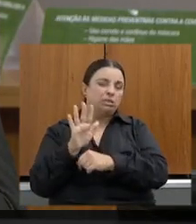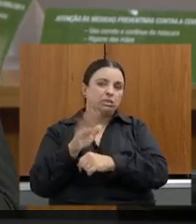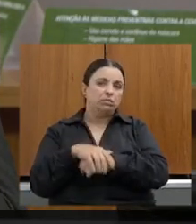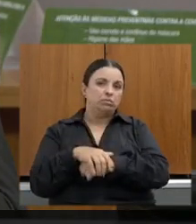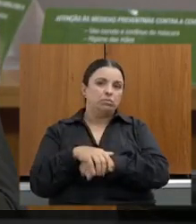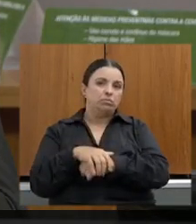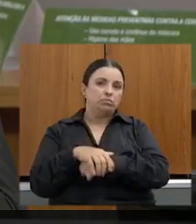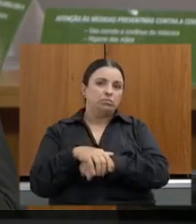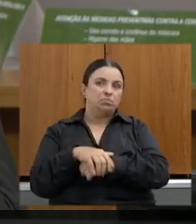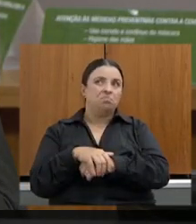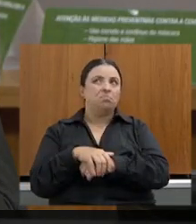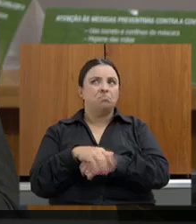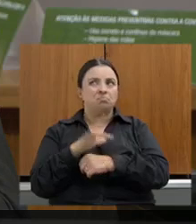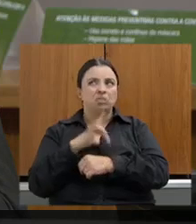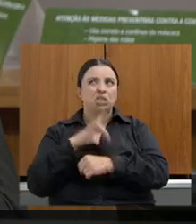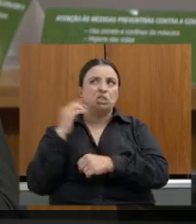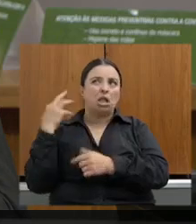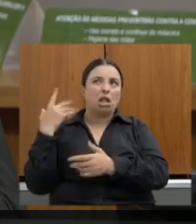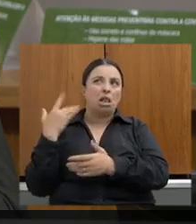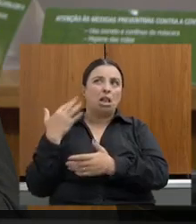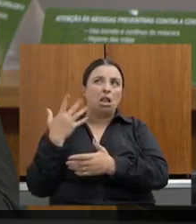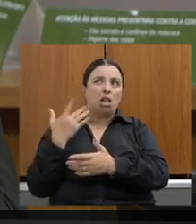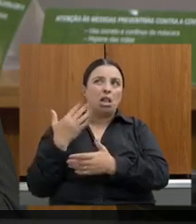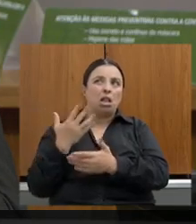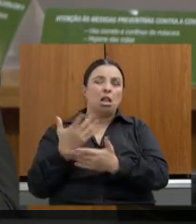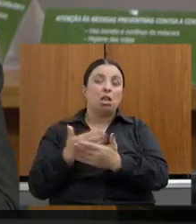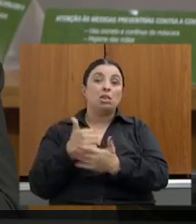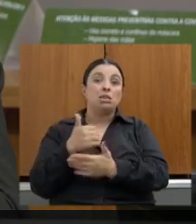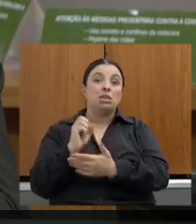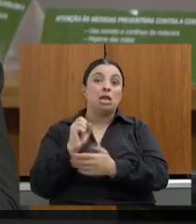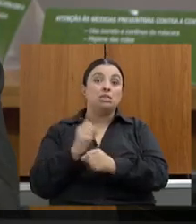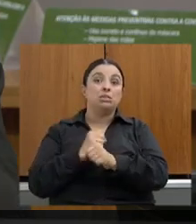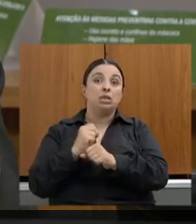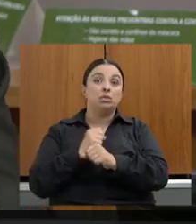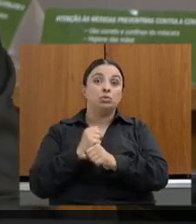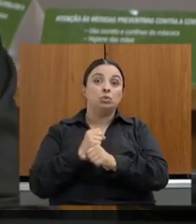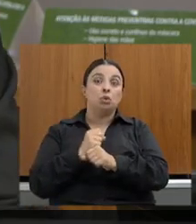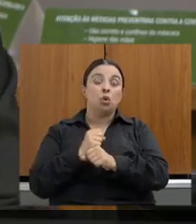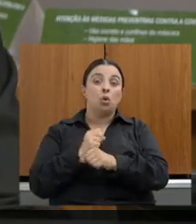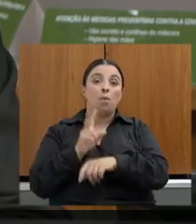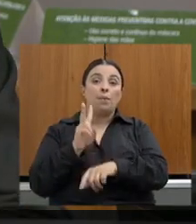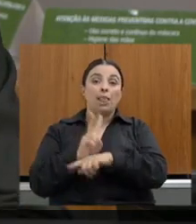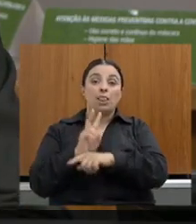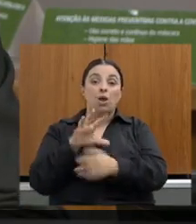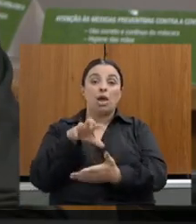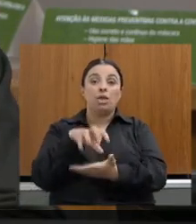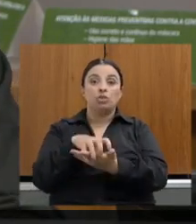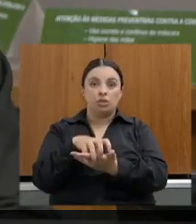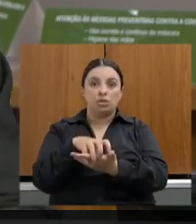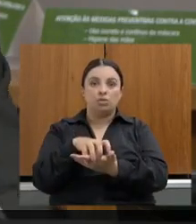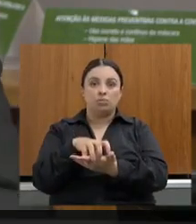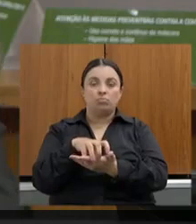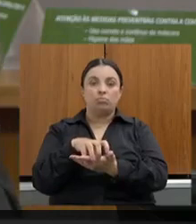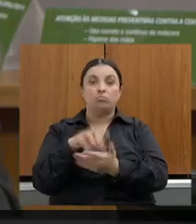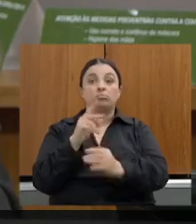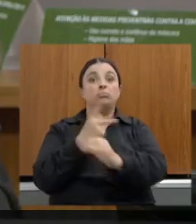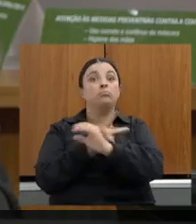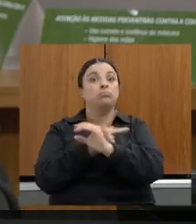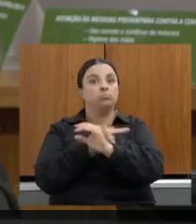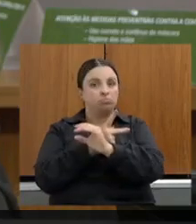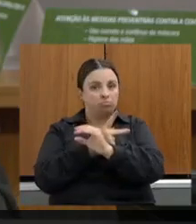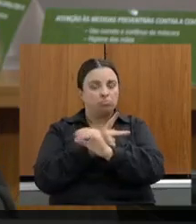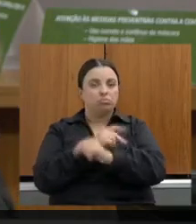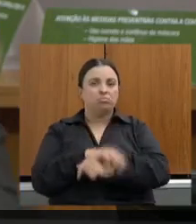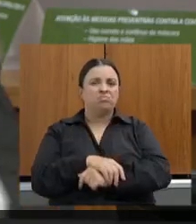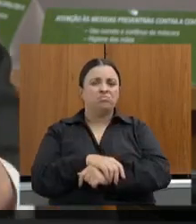são dez anos com o plantão regionalizado da Polícia Civil E